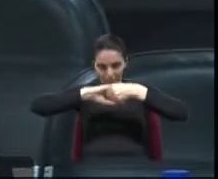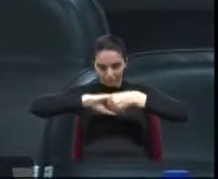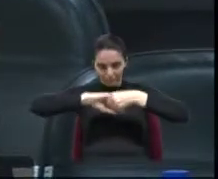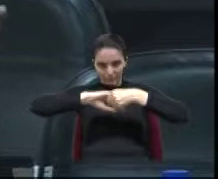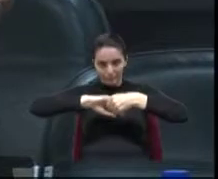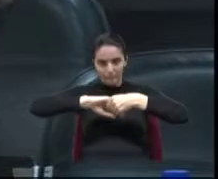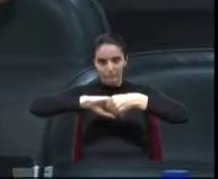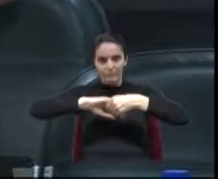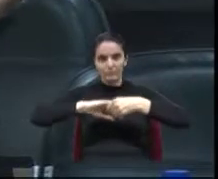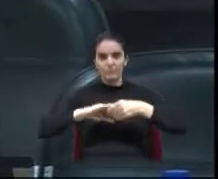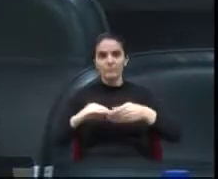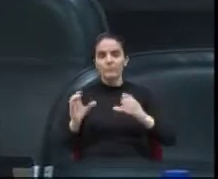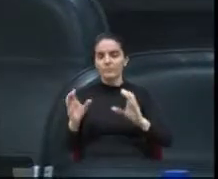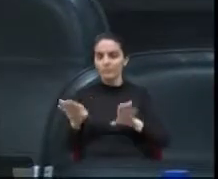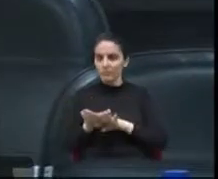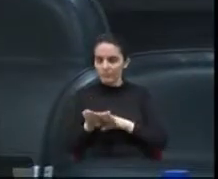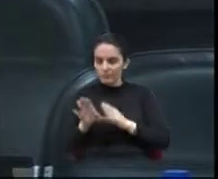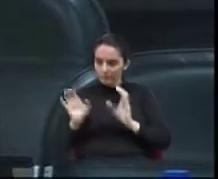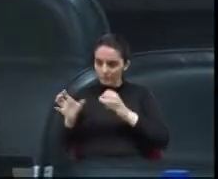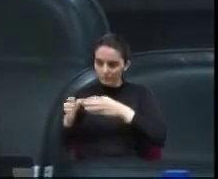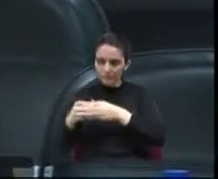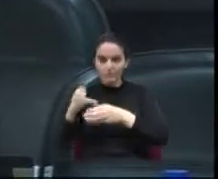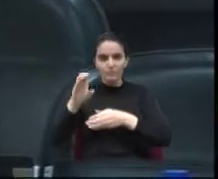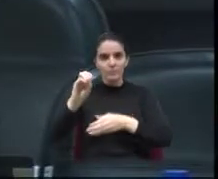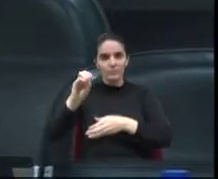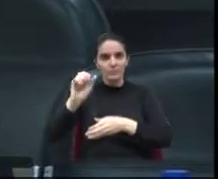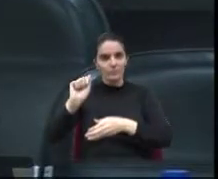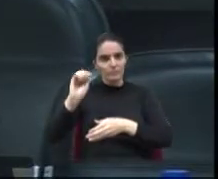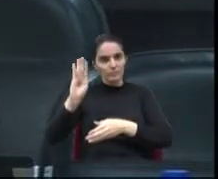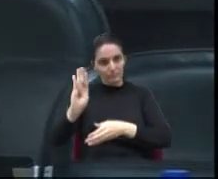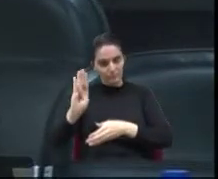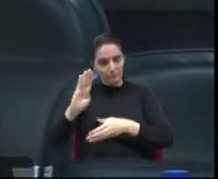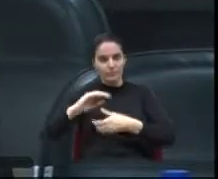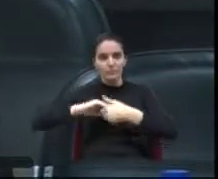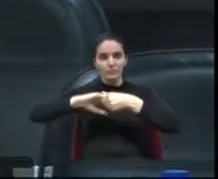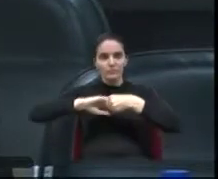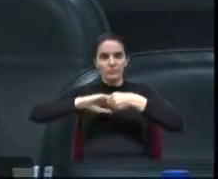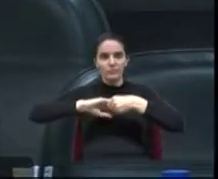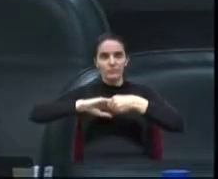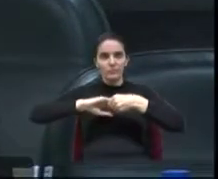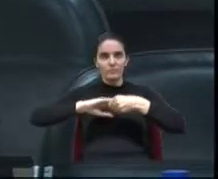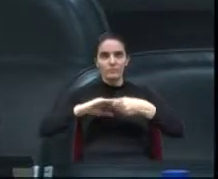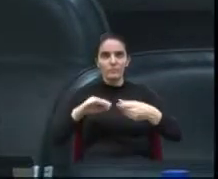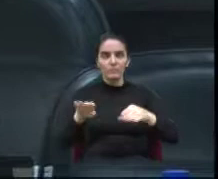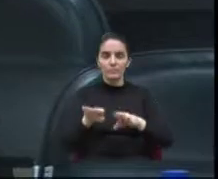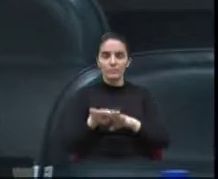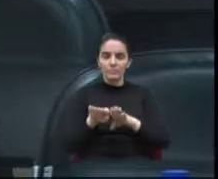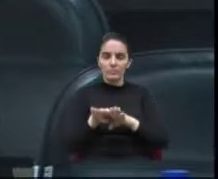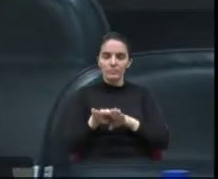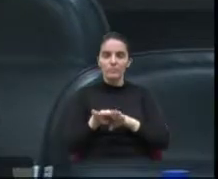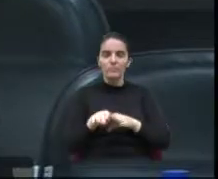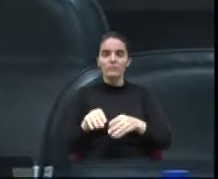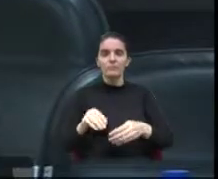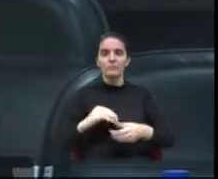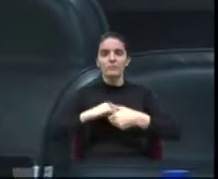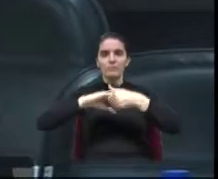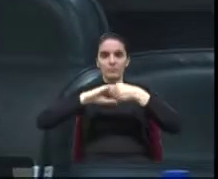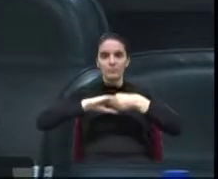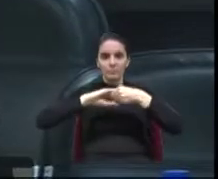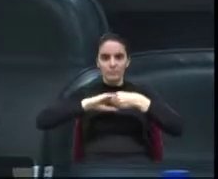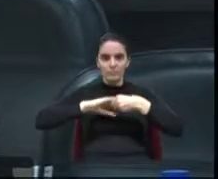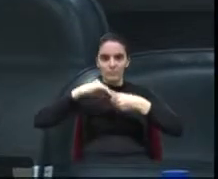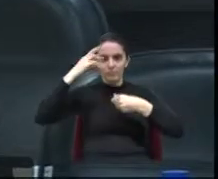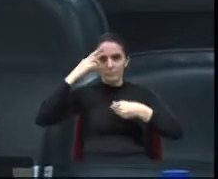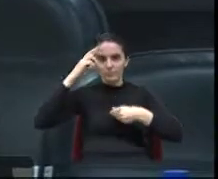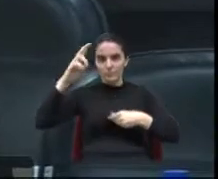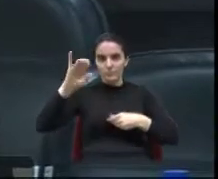gostaria de parabenizar os membros da OAB que está aqui presente. E em nome da OAB, gostaria de parabenizar também o meu chefe de gabinete, o